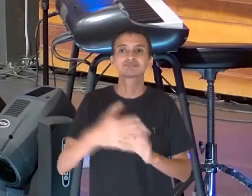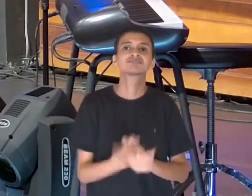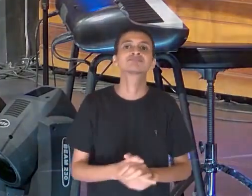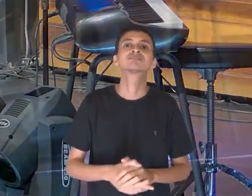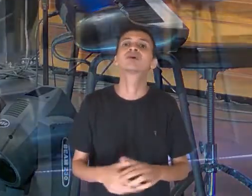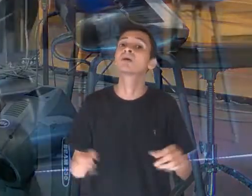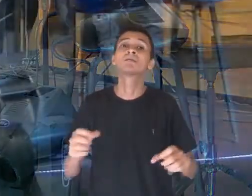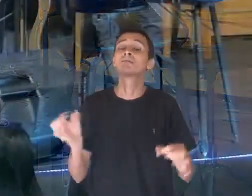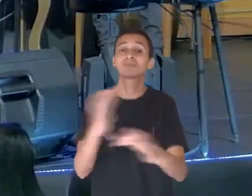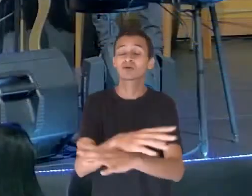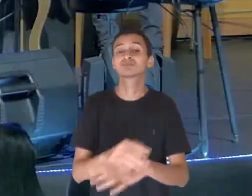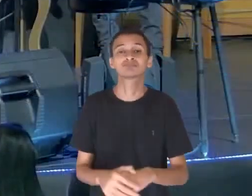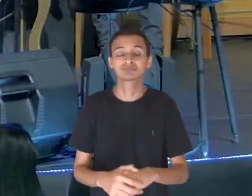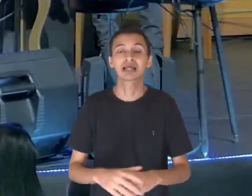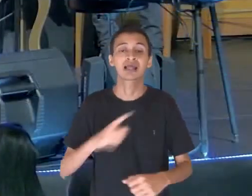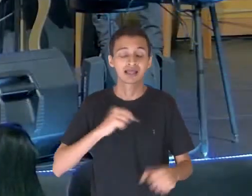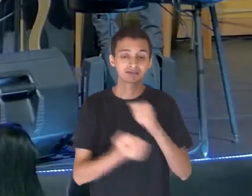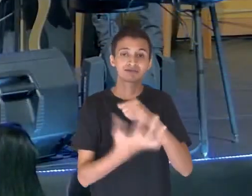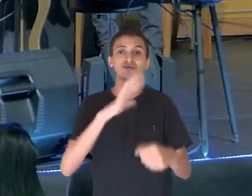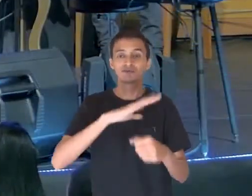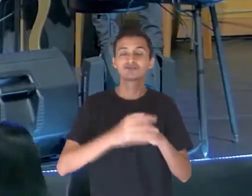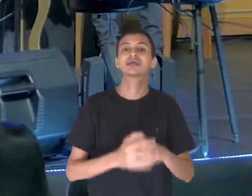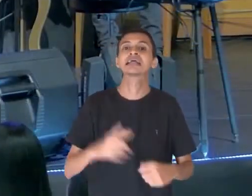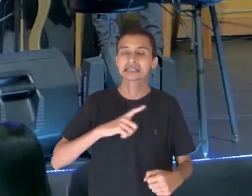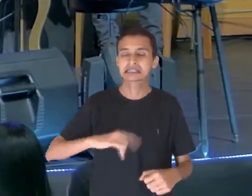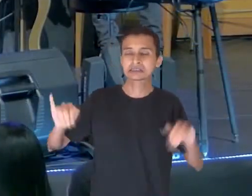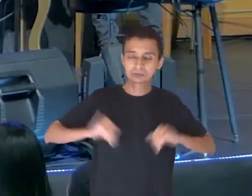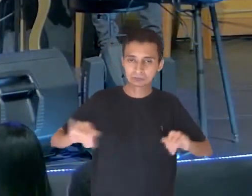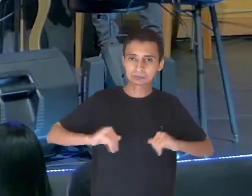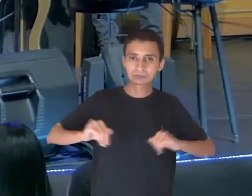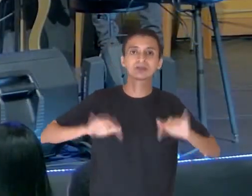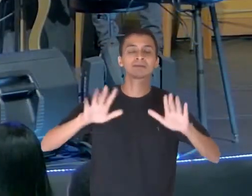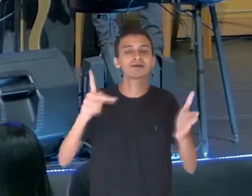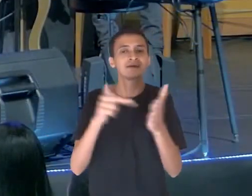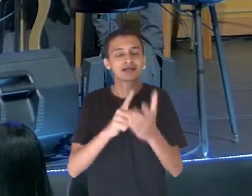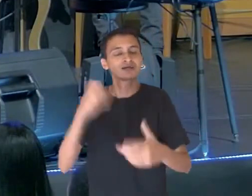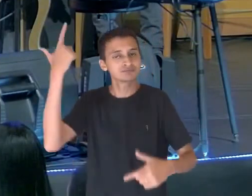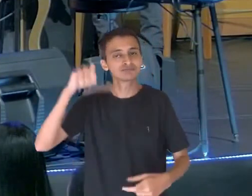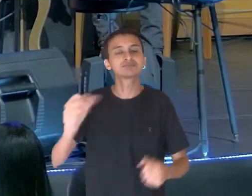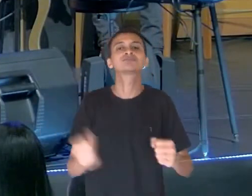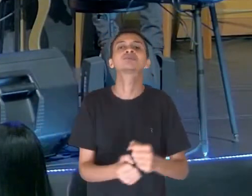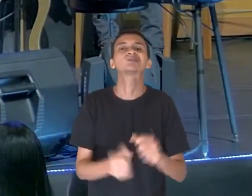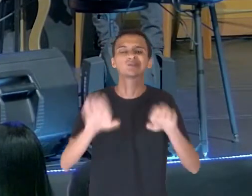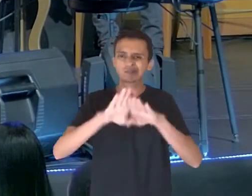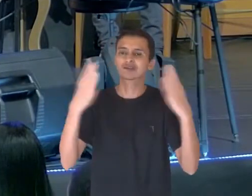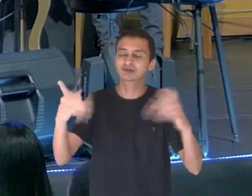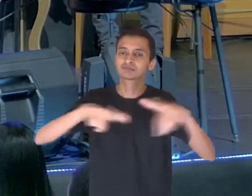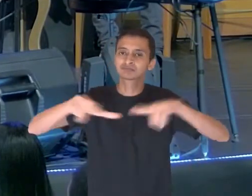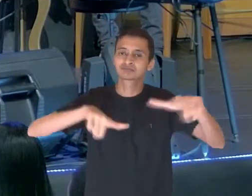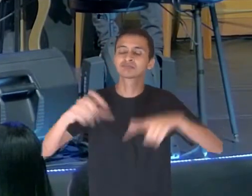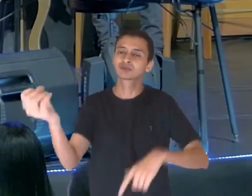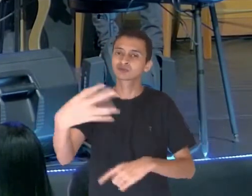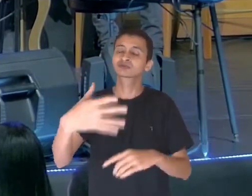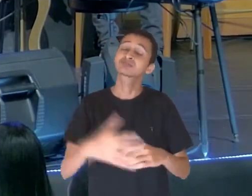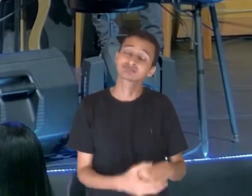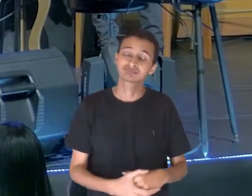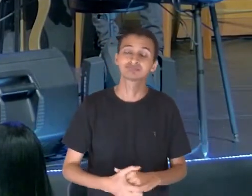Abriu, na pandemia. Sofreu, mas é adorador. Abriu. A gente estava lá, não estava? Não.